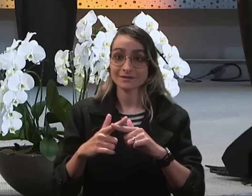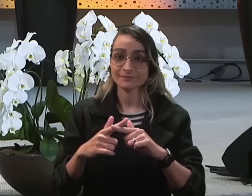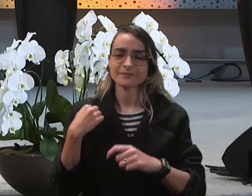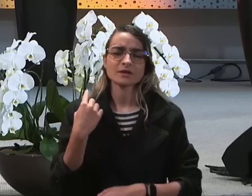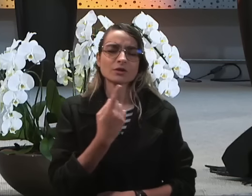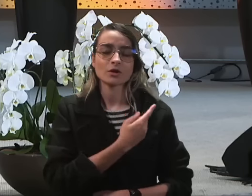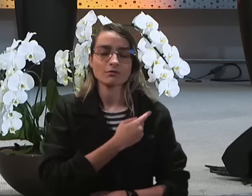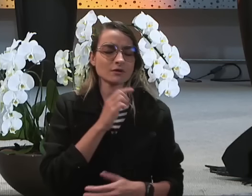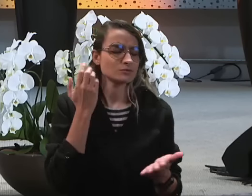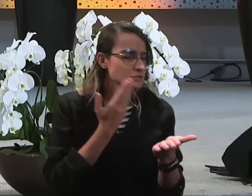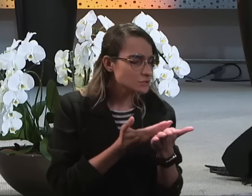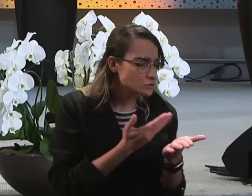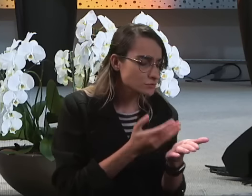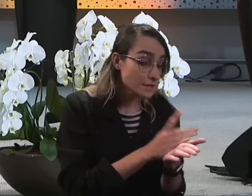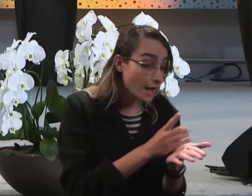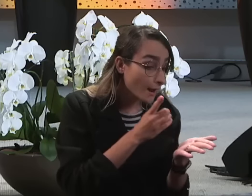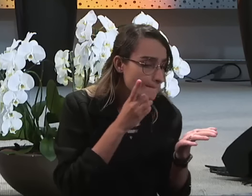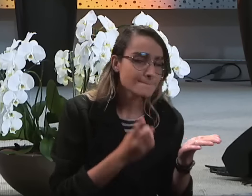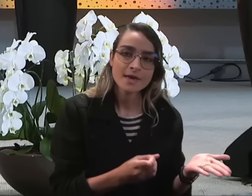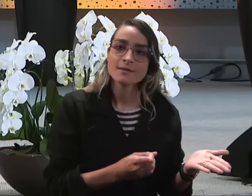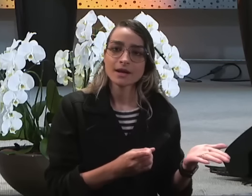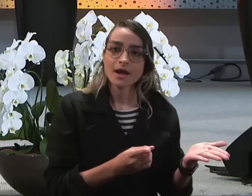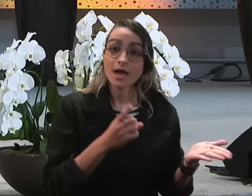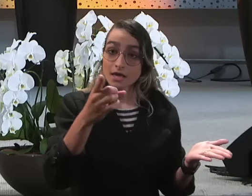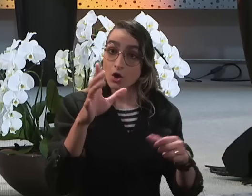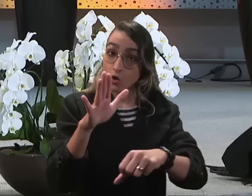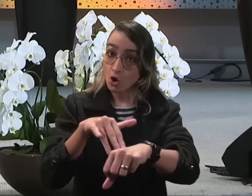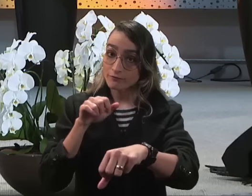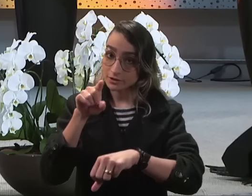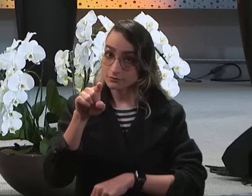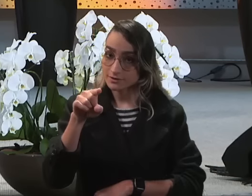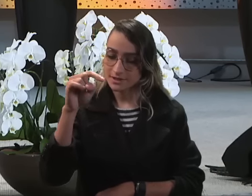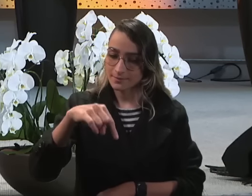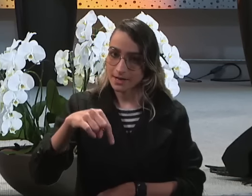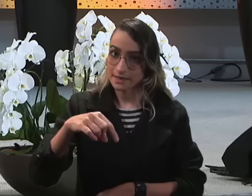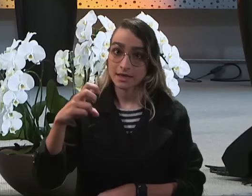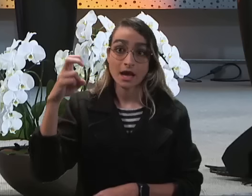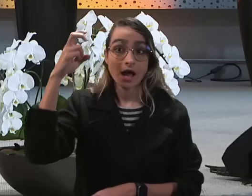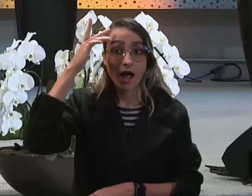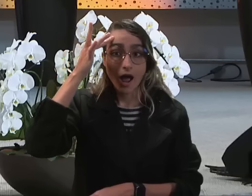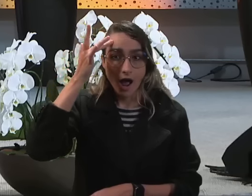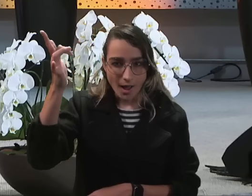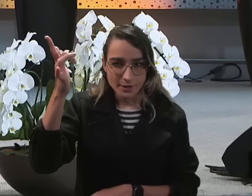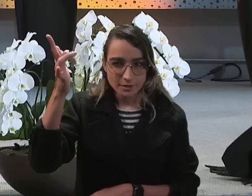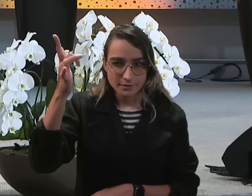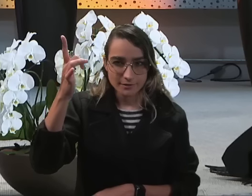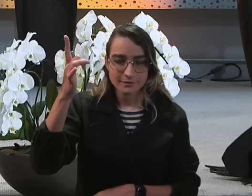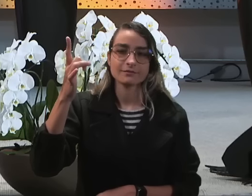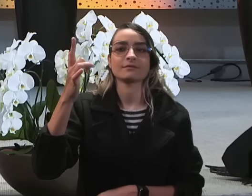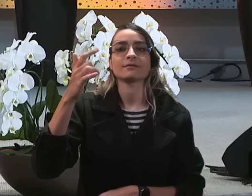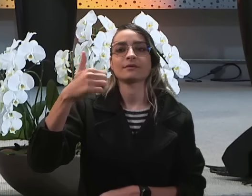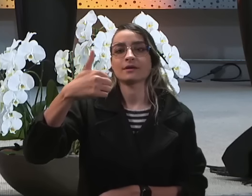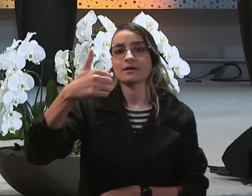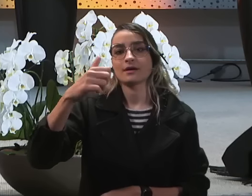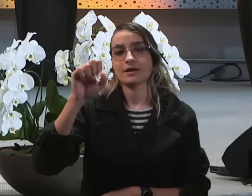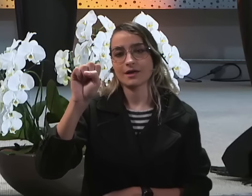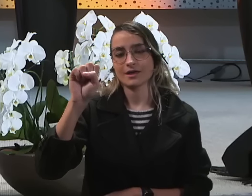Apocalipse e o livro de Daniel você é o meu convidado eu vou estar aqui com você a partir de amanhã todos os domingos às 18 horas